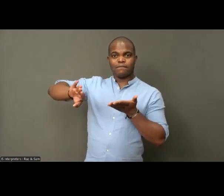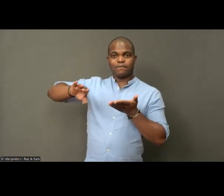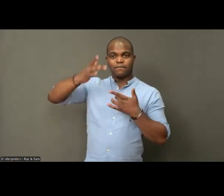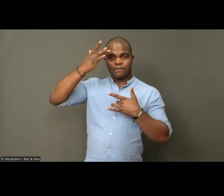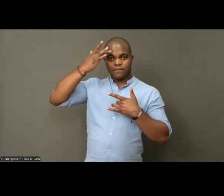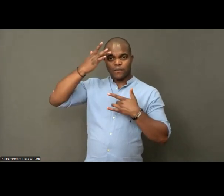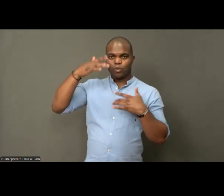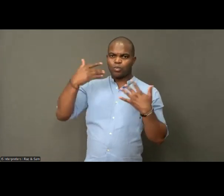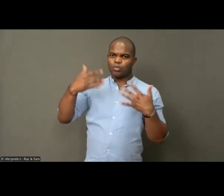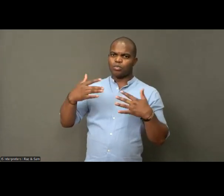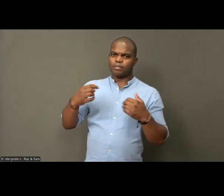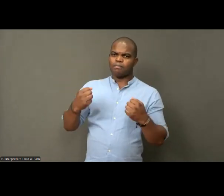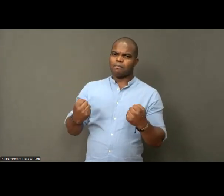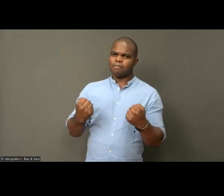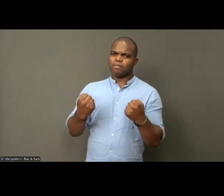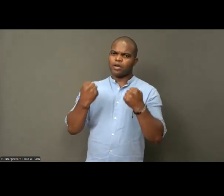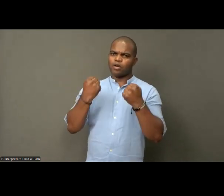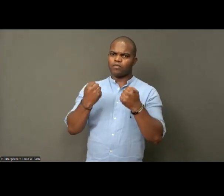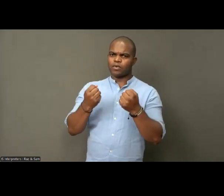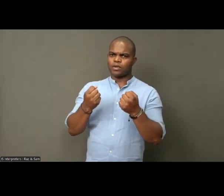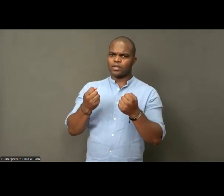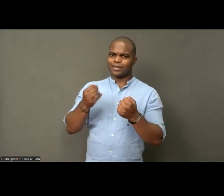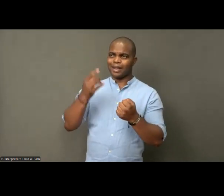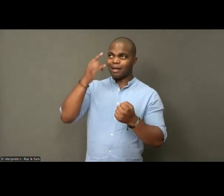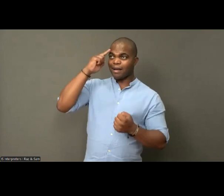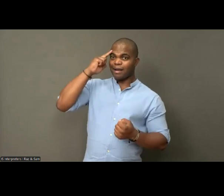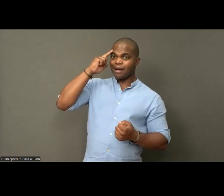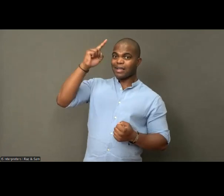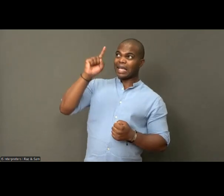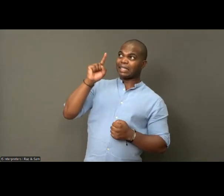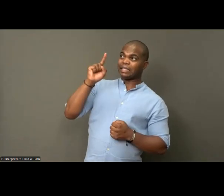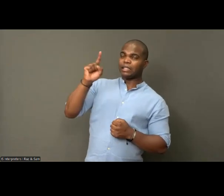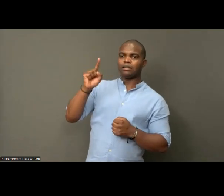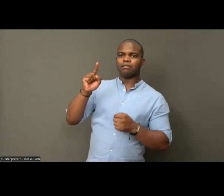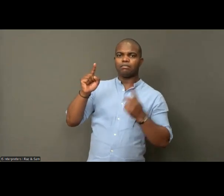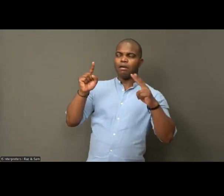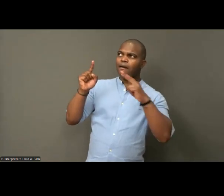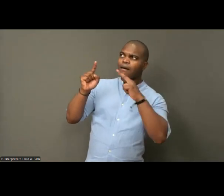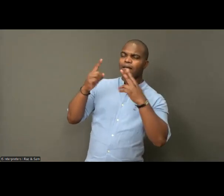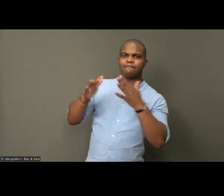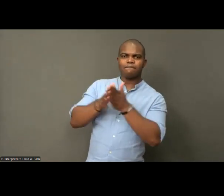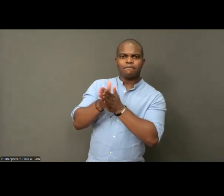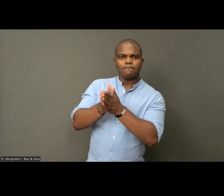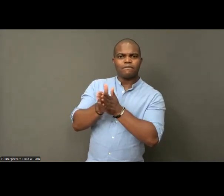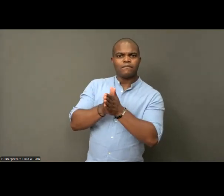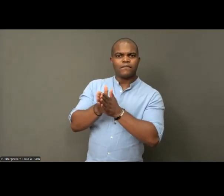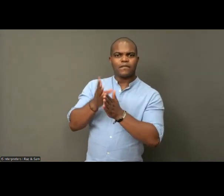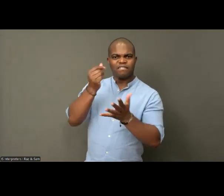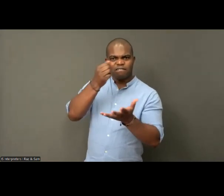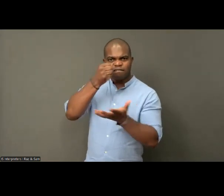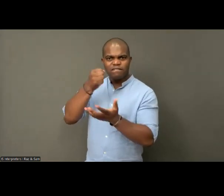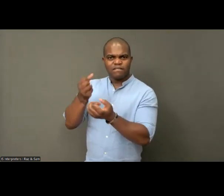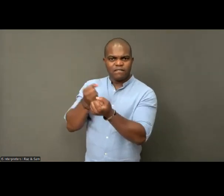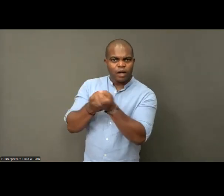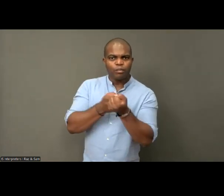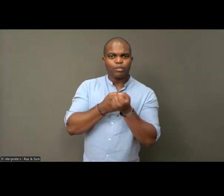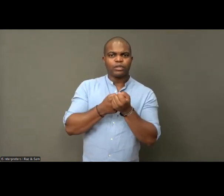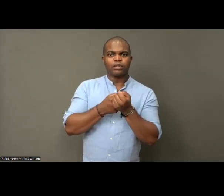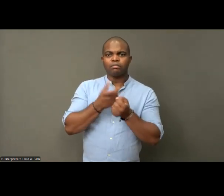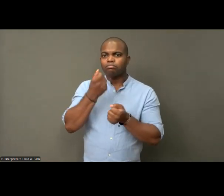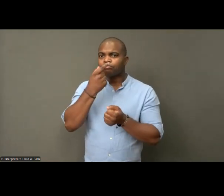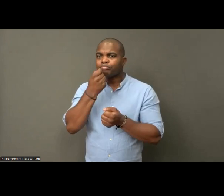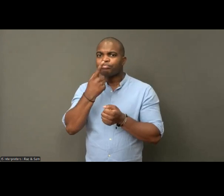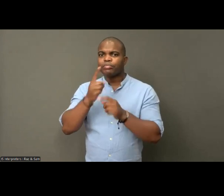que motiva as pessoas, é o tipo de ideia que mobiliza realmente a indústria farmacêutica e as pessoas e